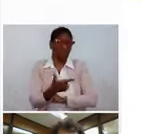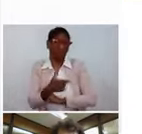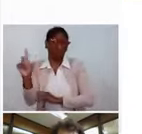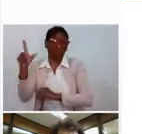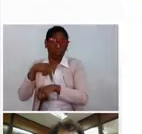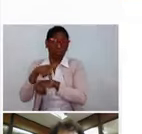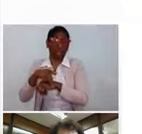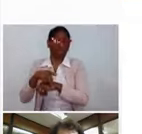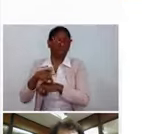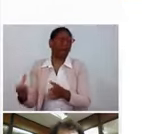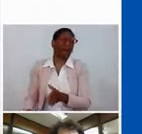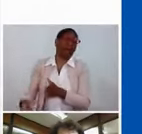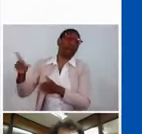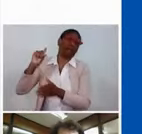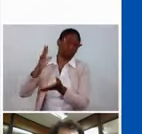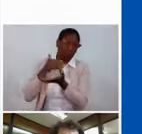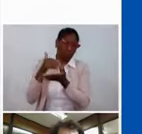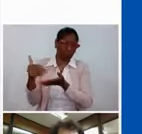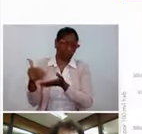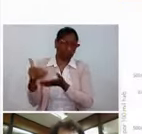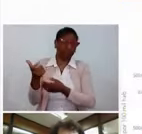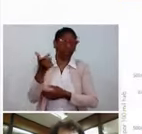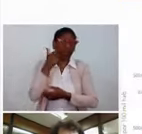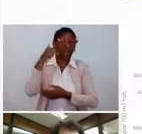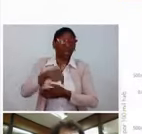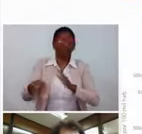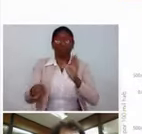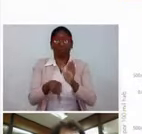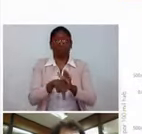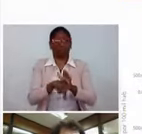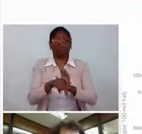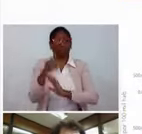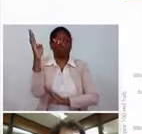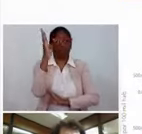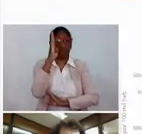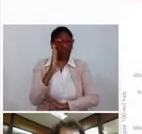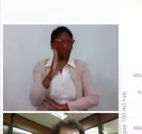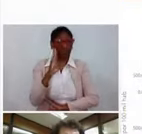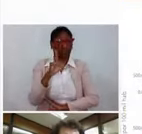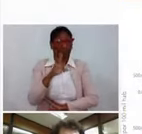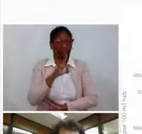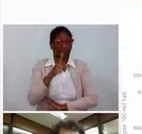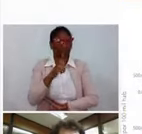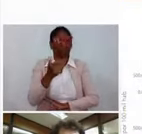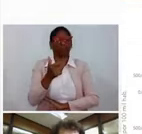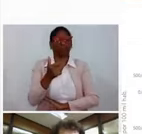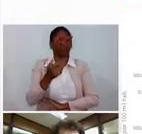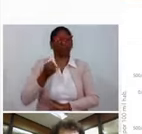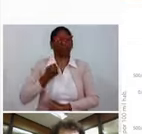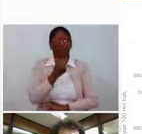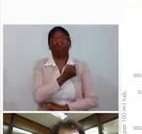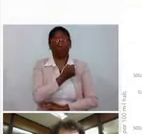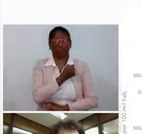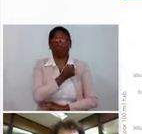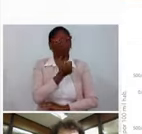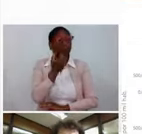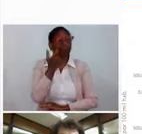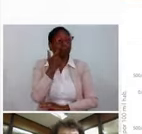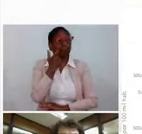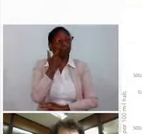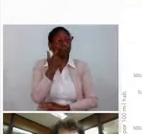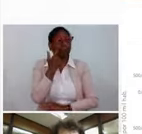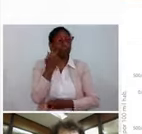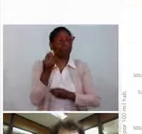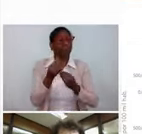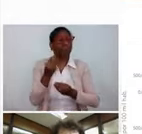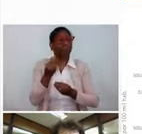gráfico. Avançando para os dados do país, aqui nós temos o número de casos confirmados como proporção da população